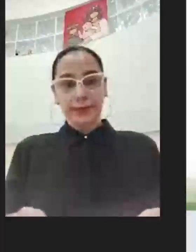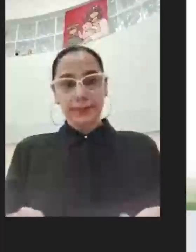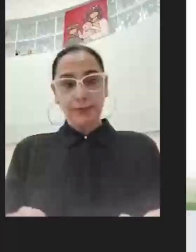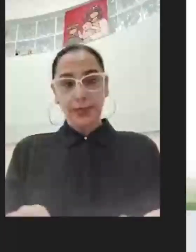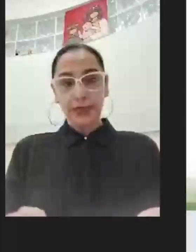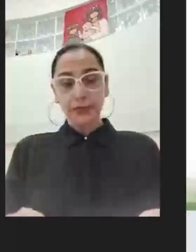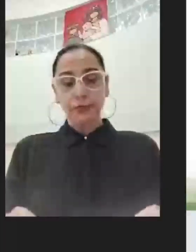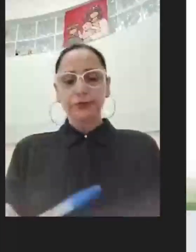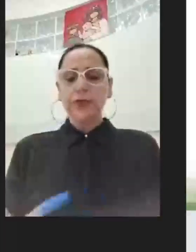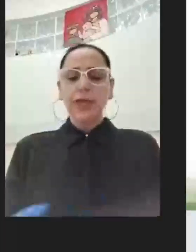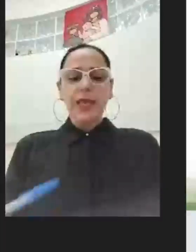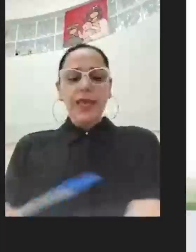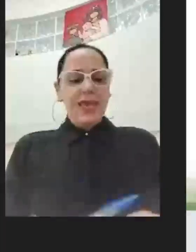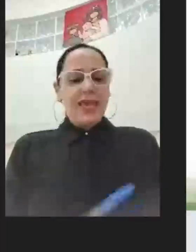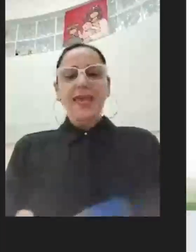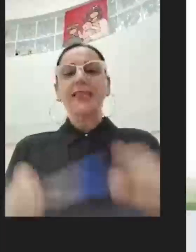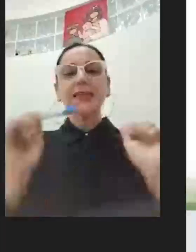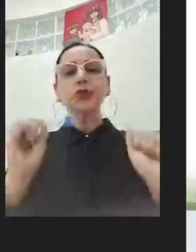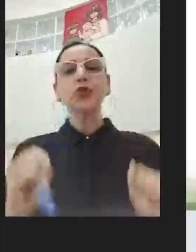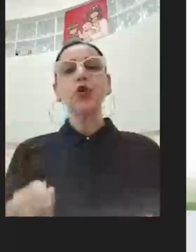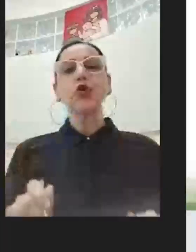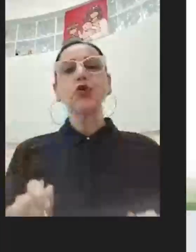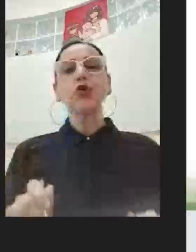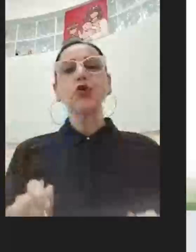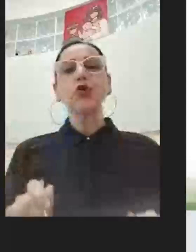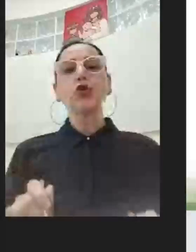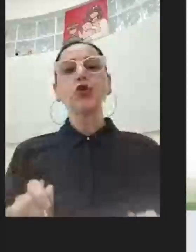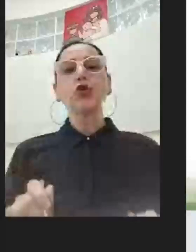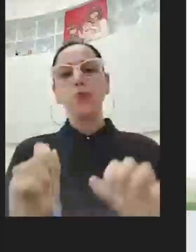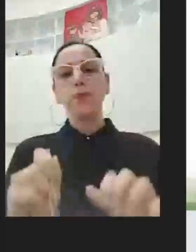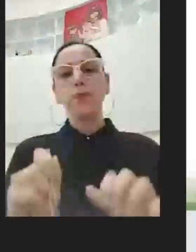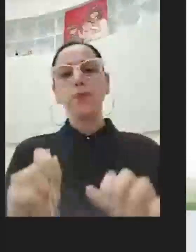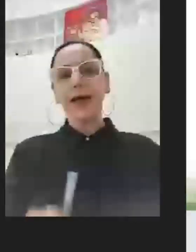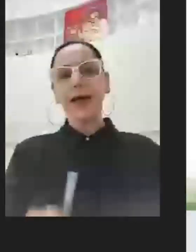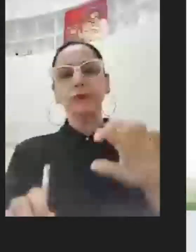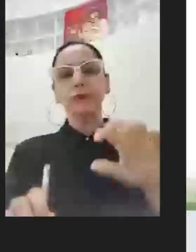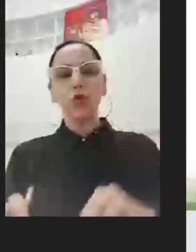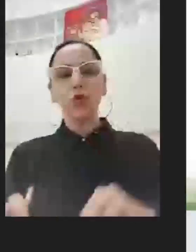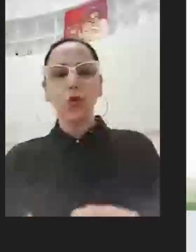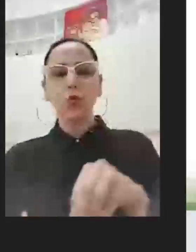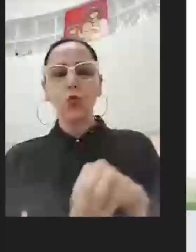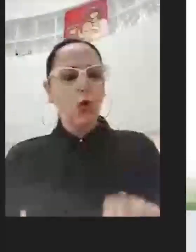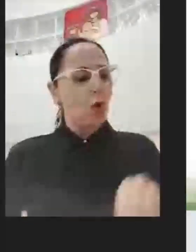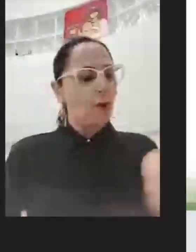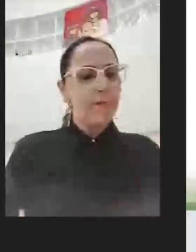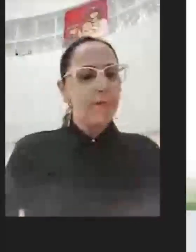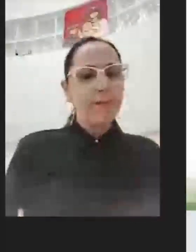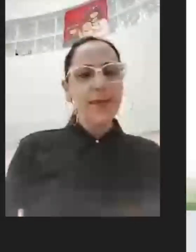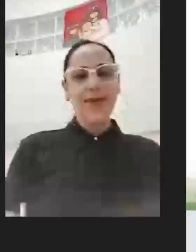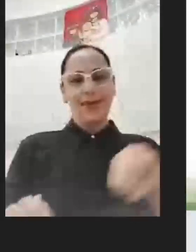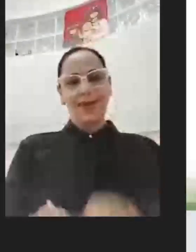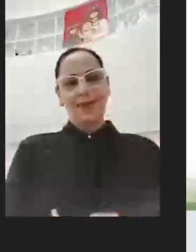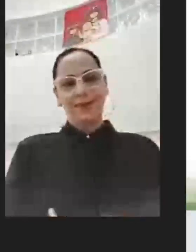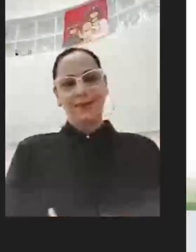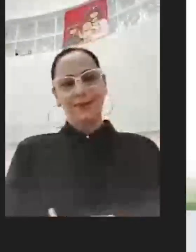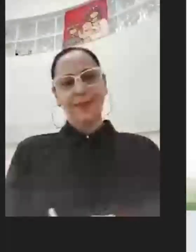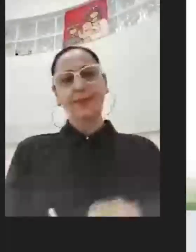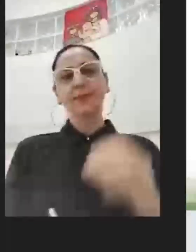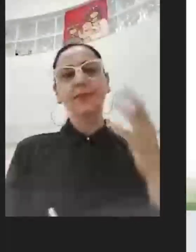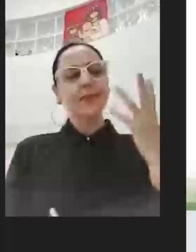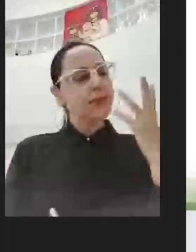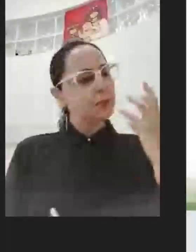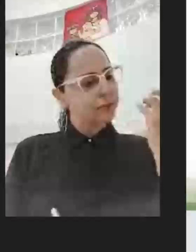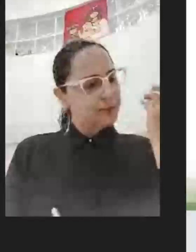eu chego num atendimento e está todo mundo preocupado com o